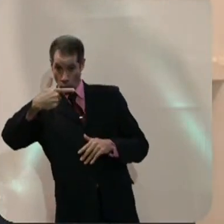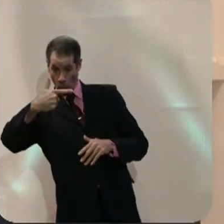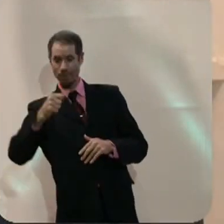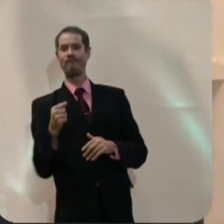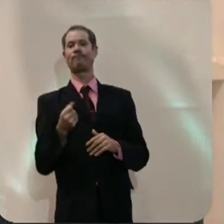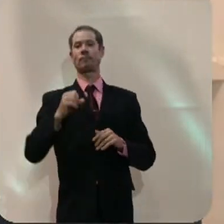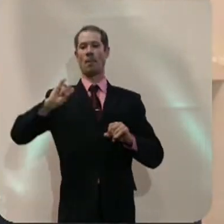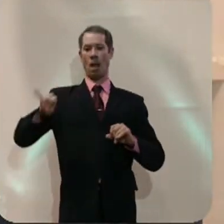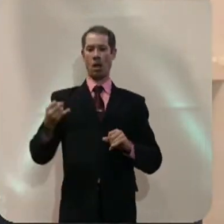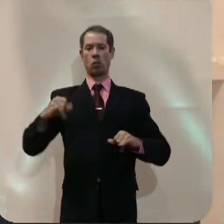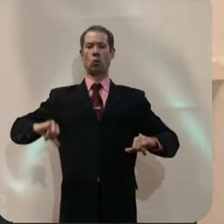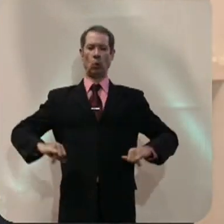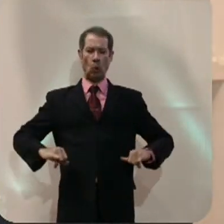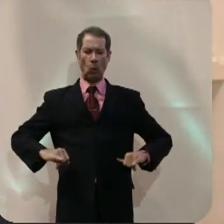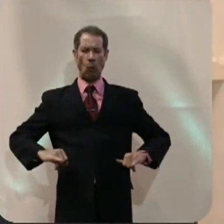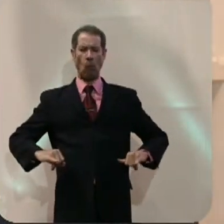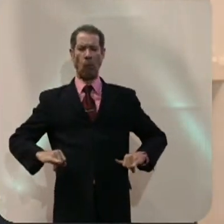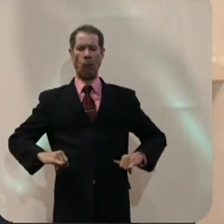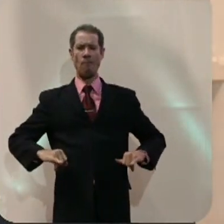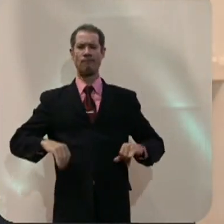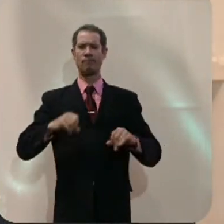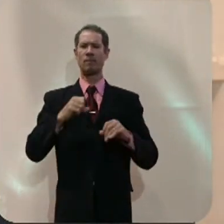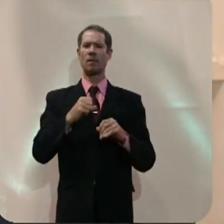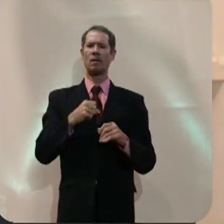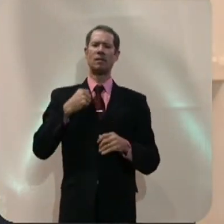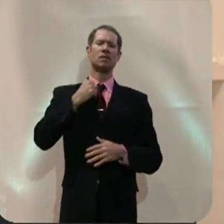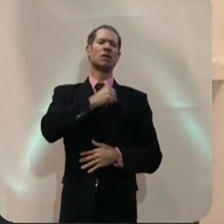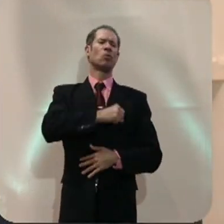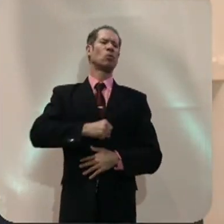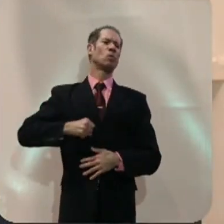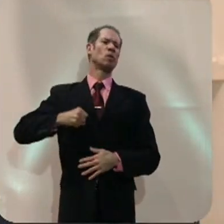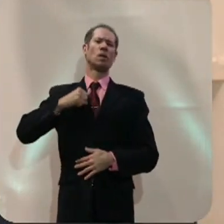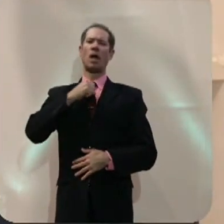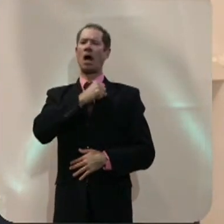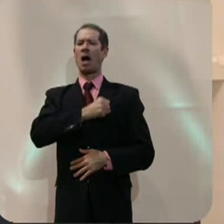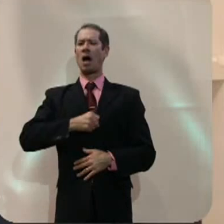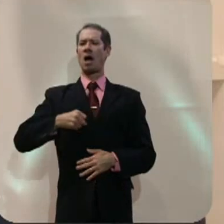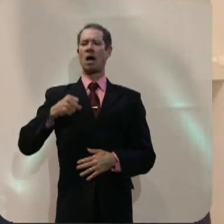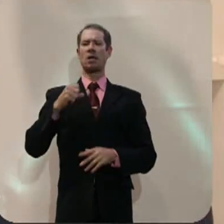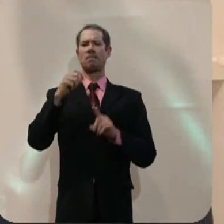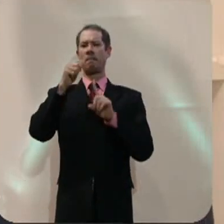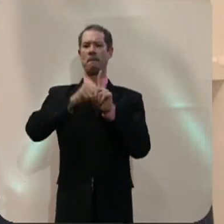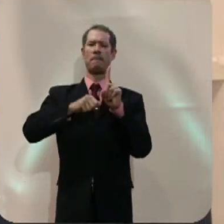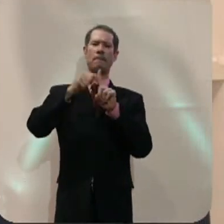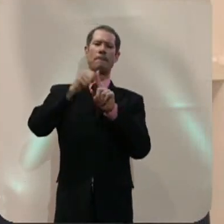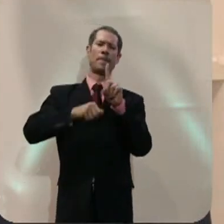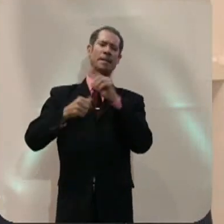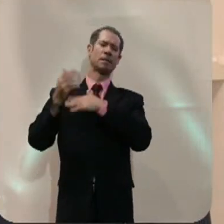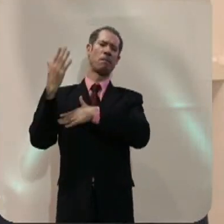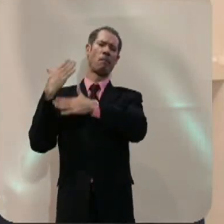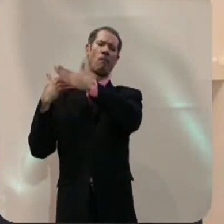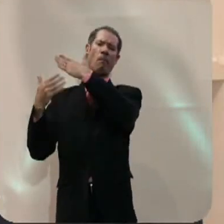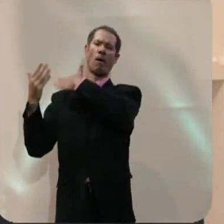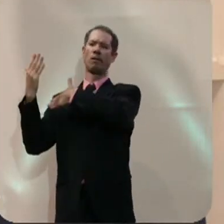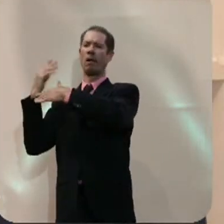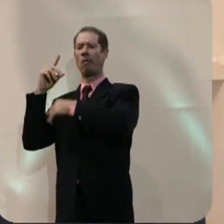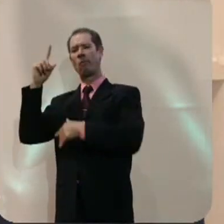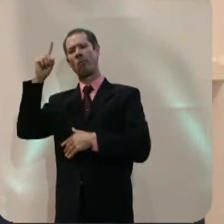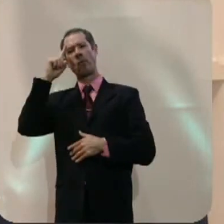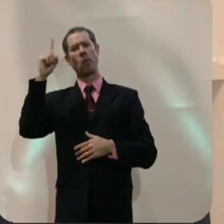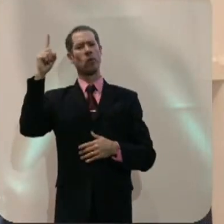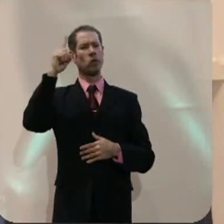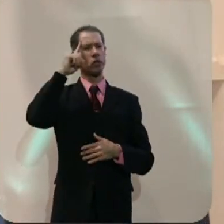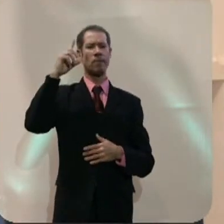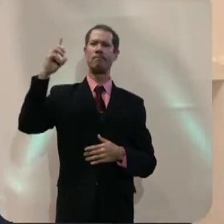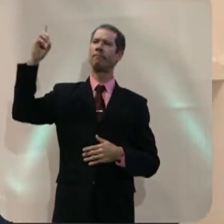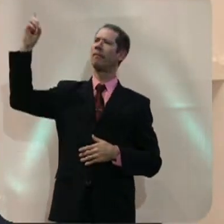fala: como tenho saudade dos meses que se passaram, dos dias em